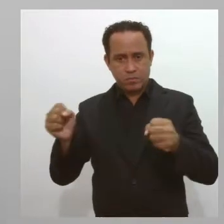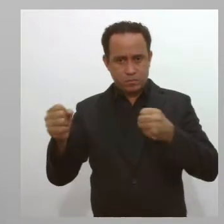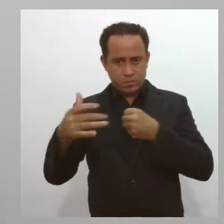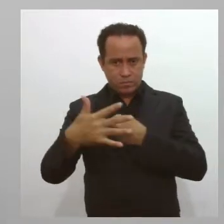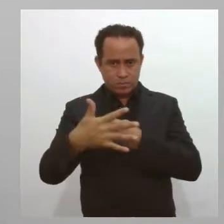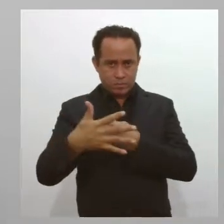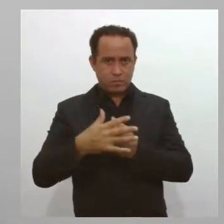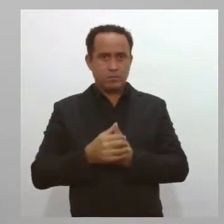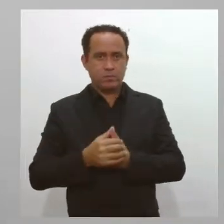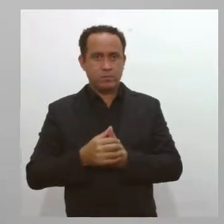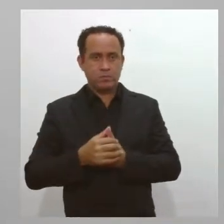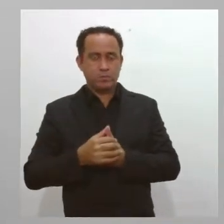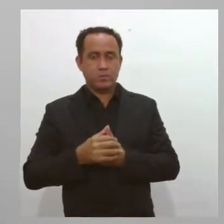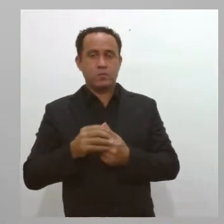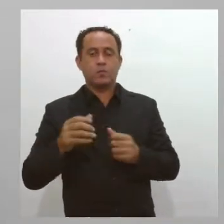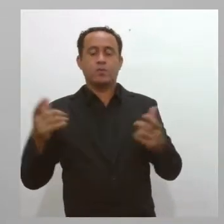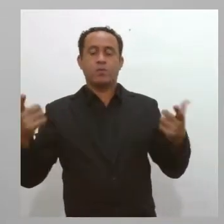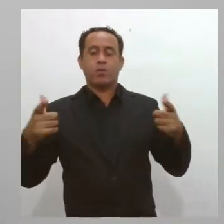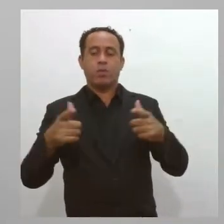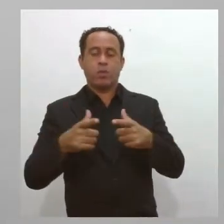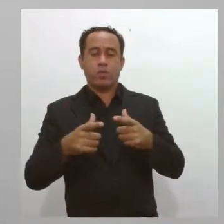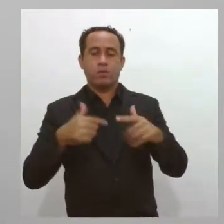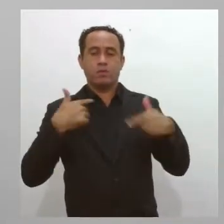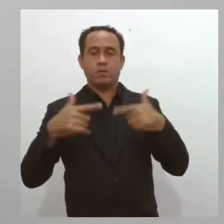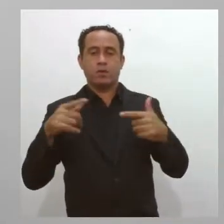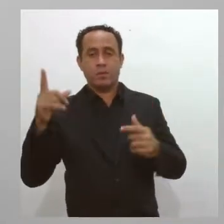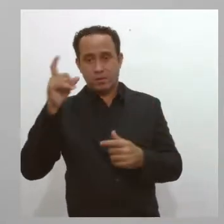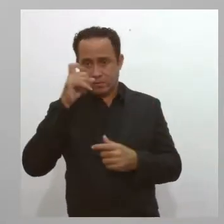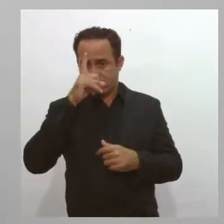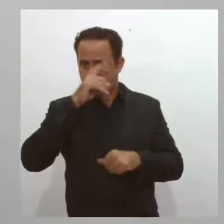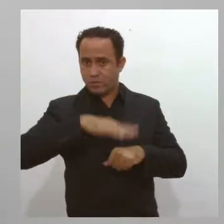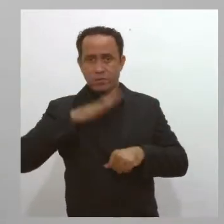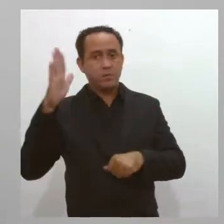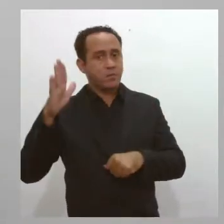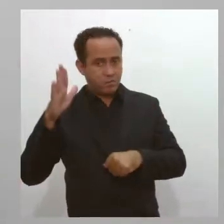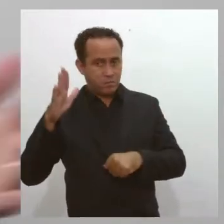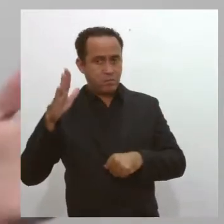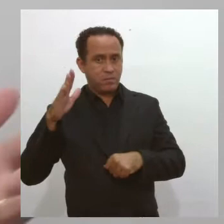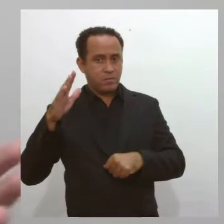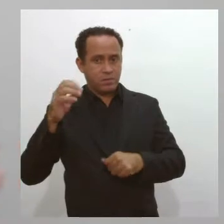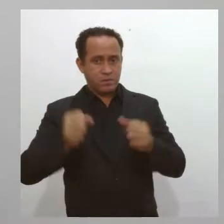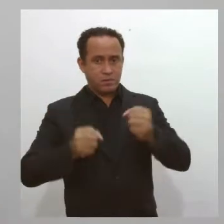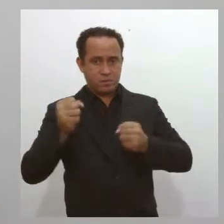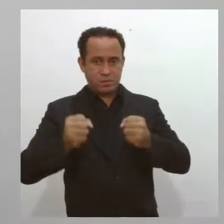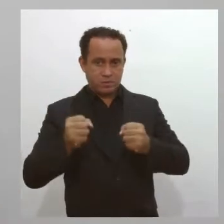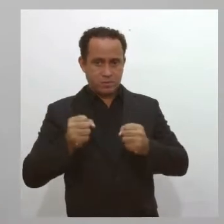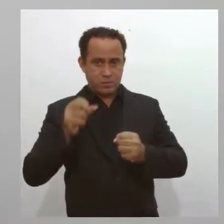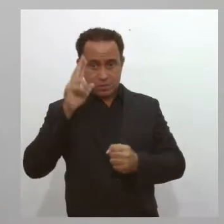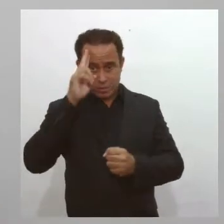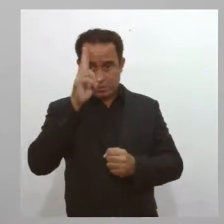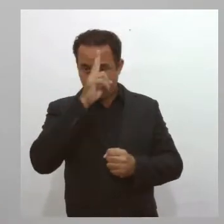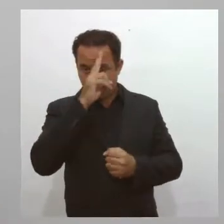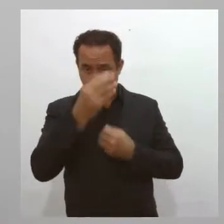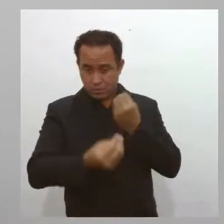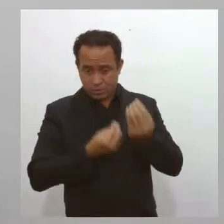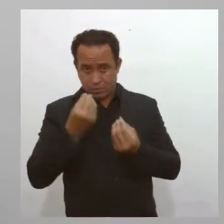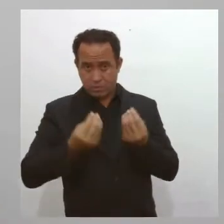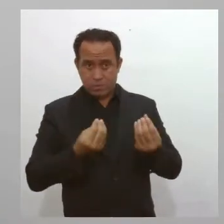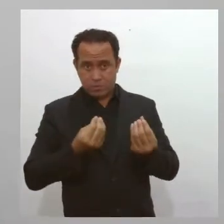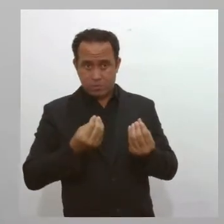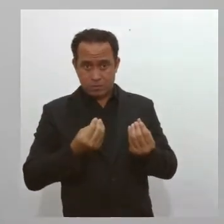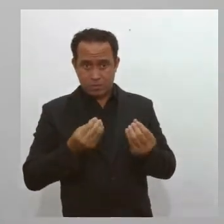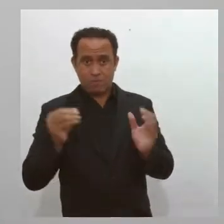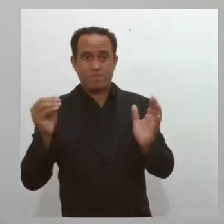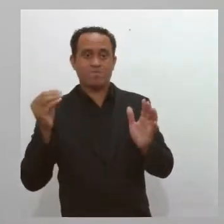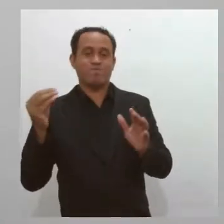onde as corridas diminuem, as dificuldades aumentam para os motoristas, a Uber se mantém